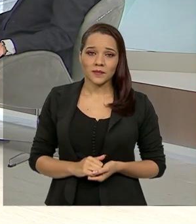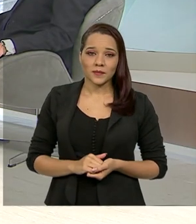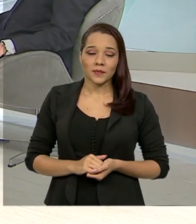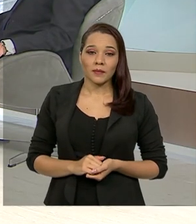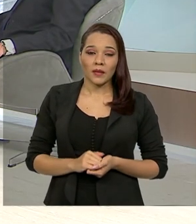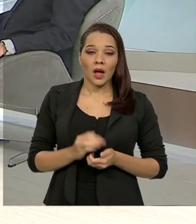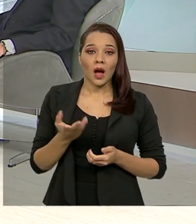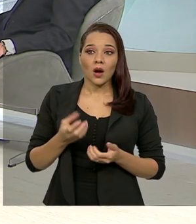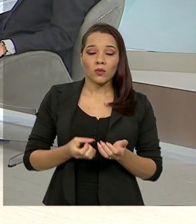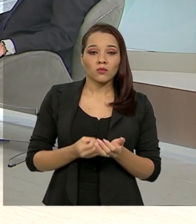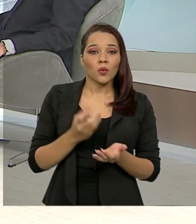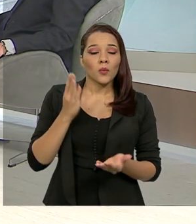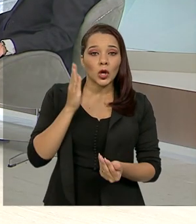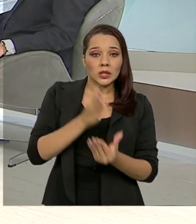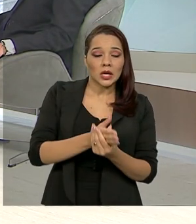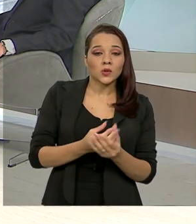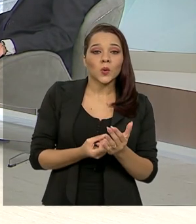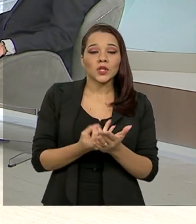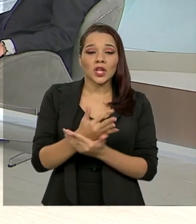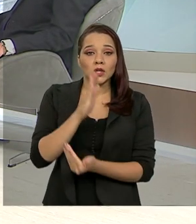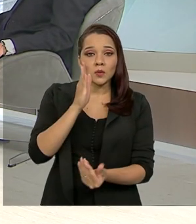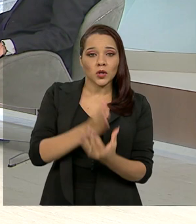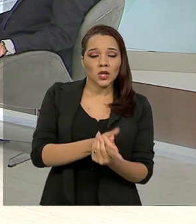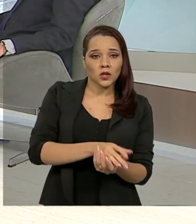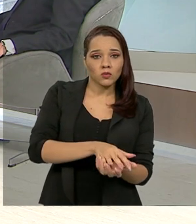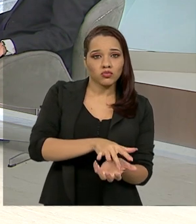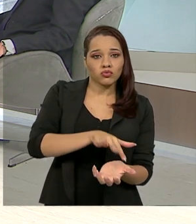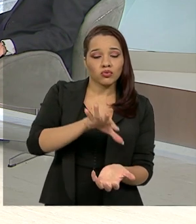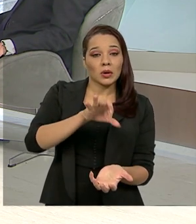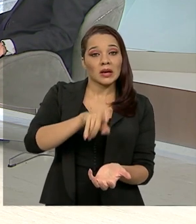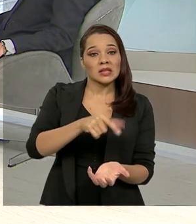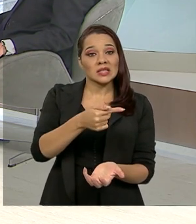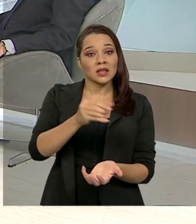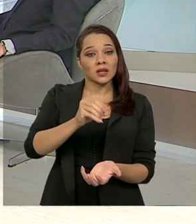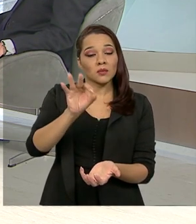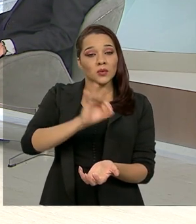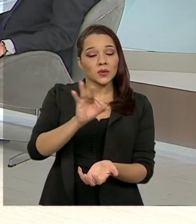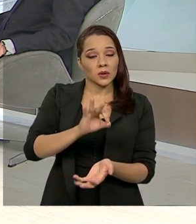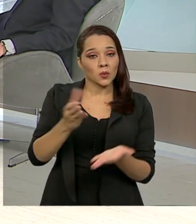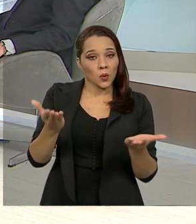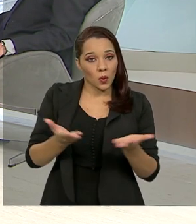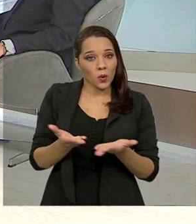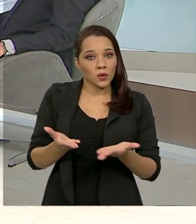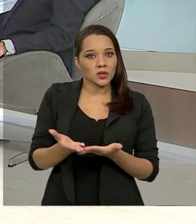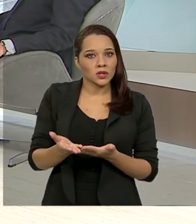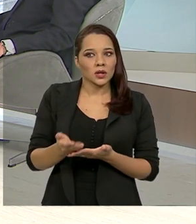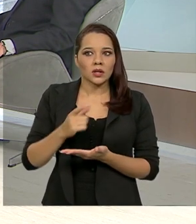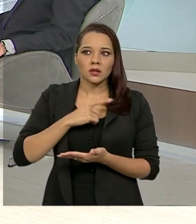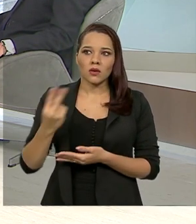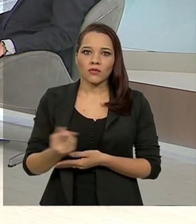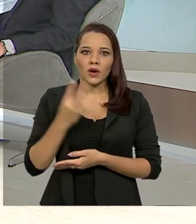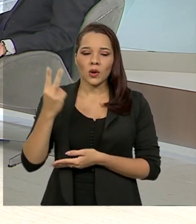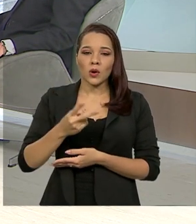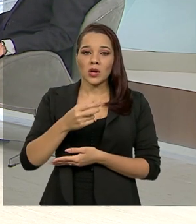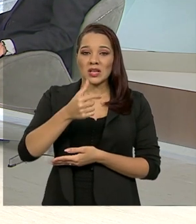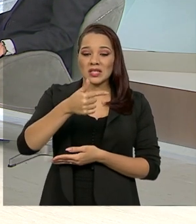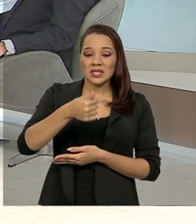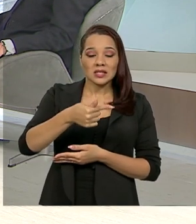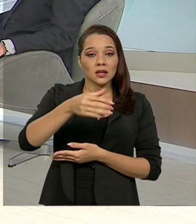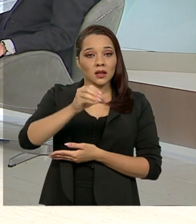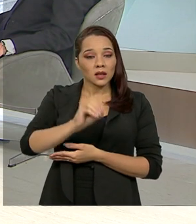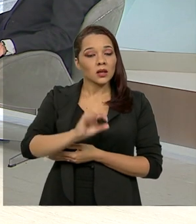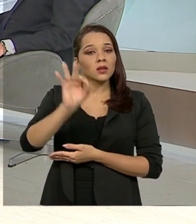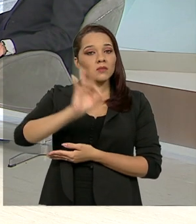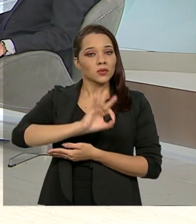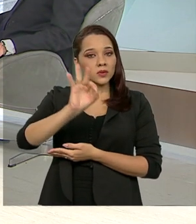uma demanda judicial é 70% hoje, nós chegamos a um valor de